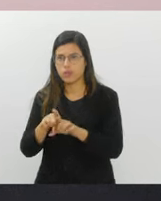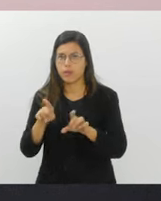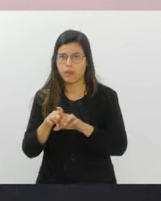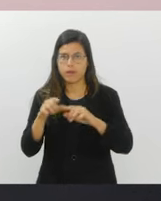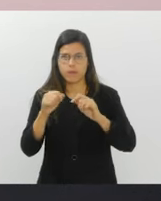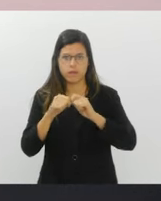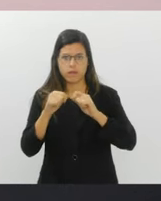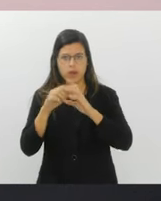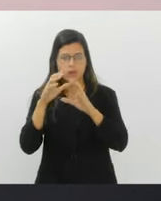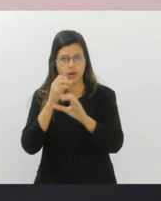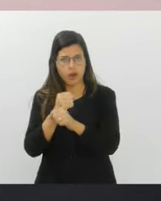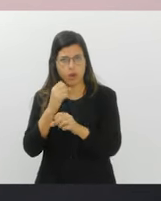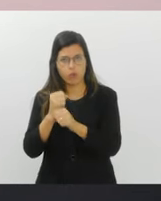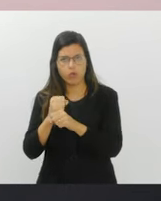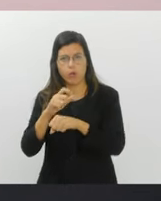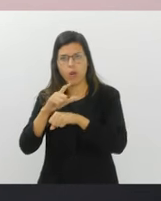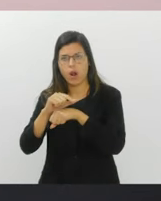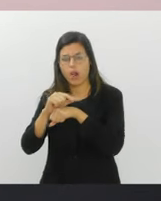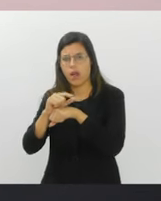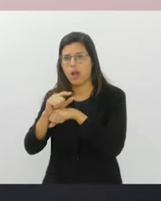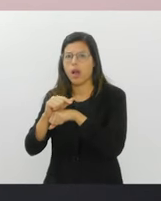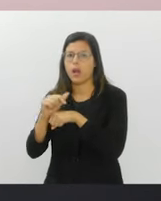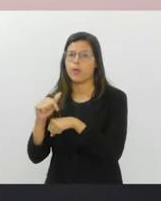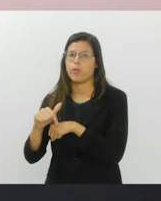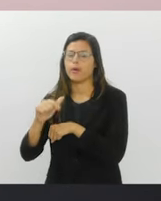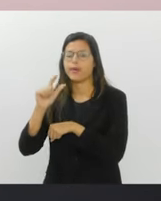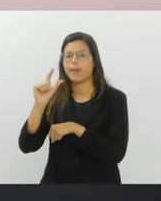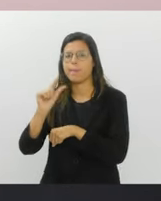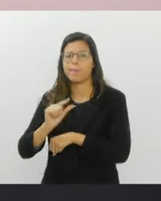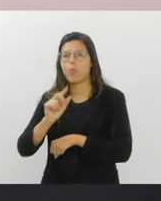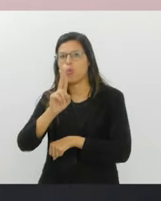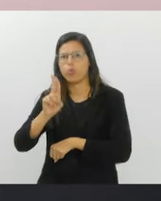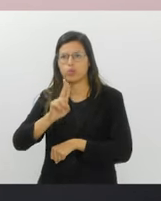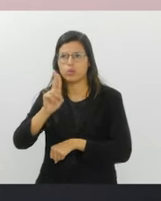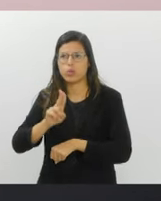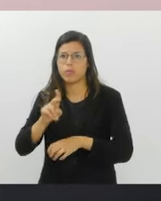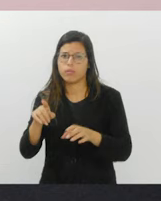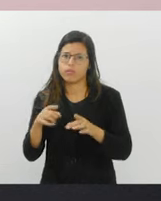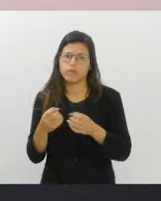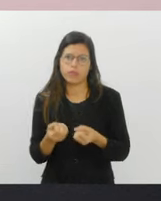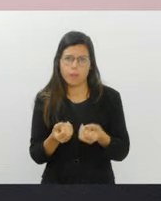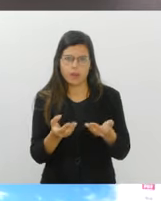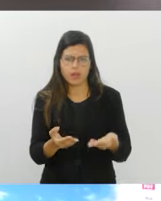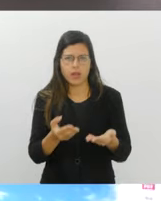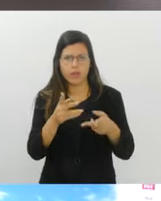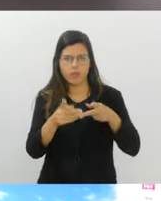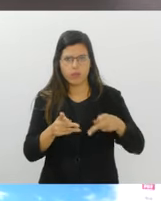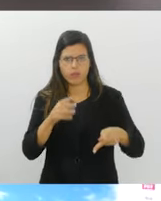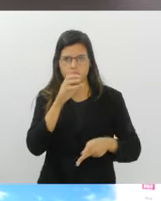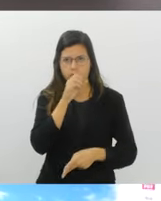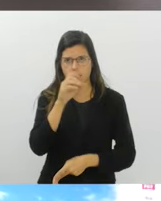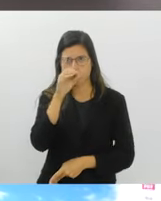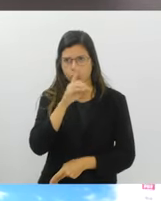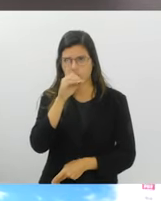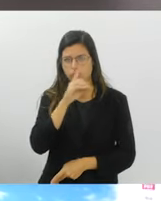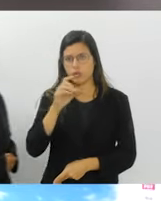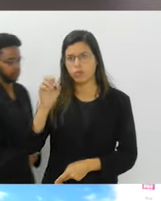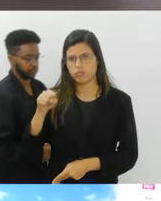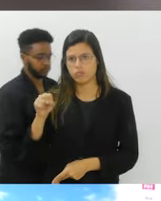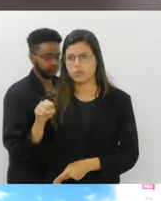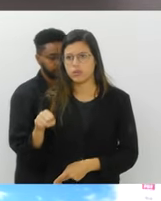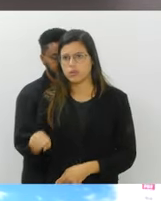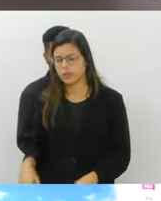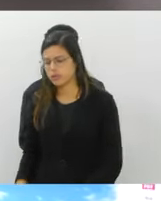pouca utilização para que ele seja disponibilizado à população também aos sábados e domingos? Sim, sim. Porque no horário de maior